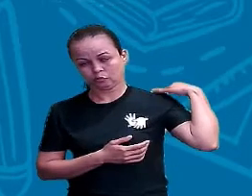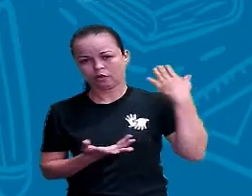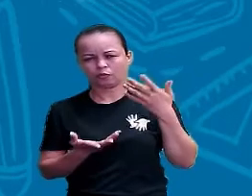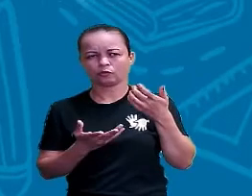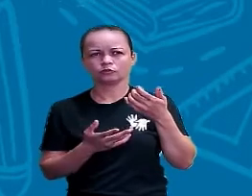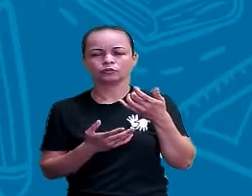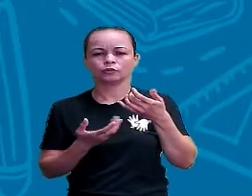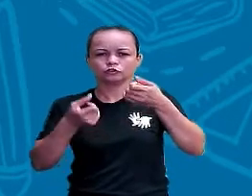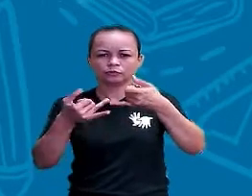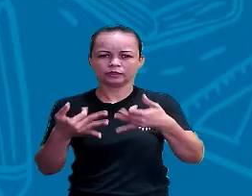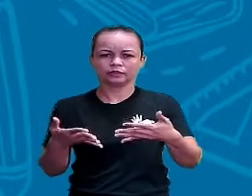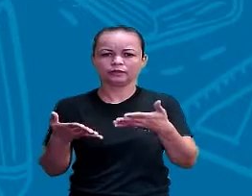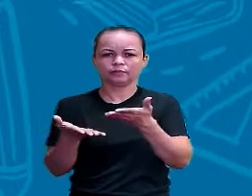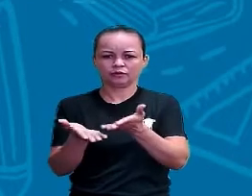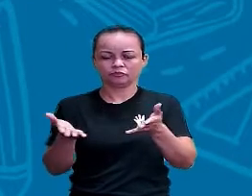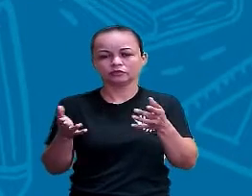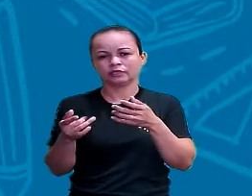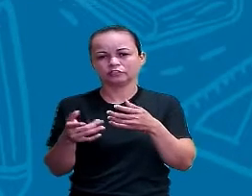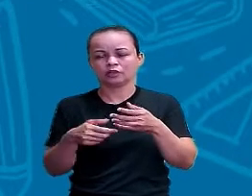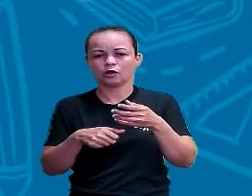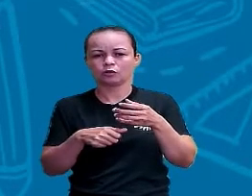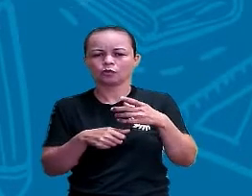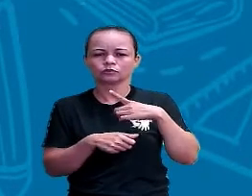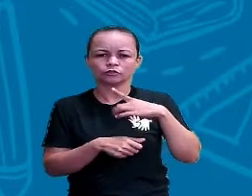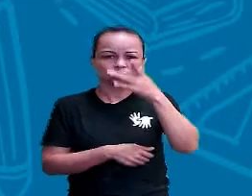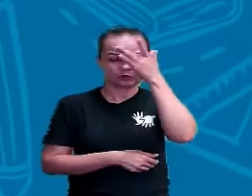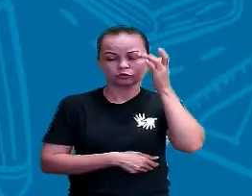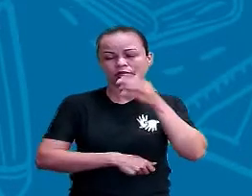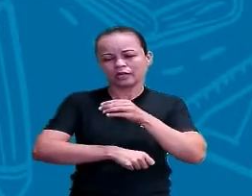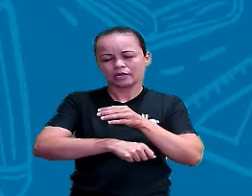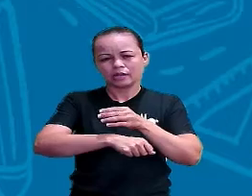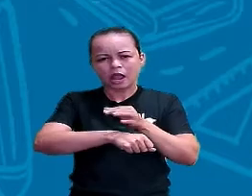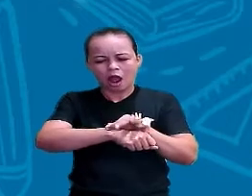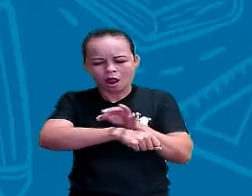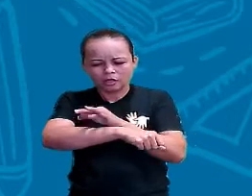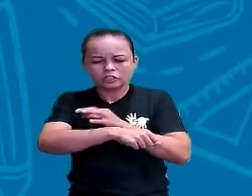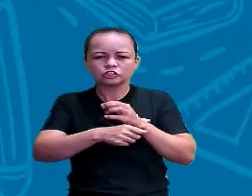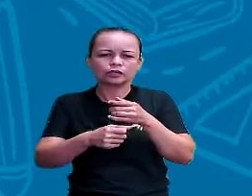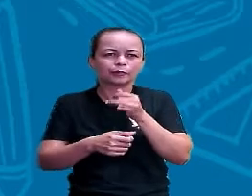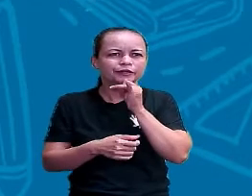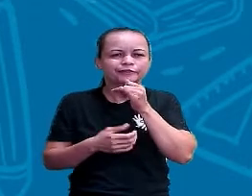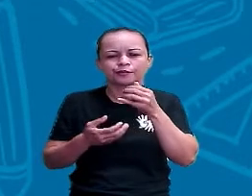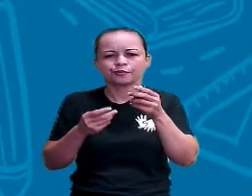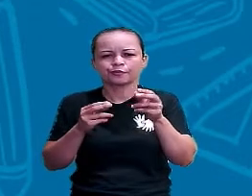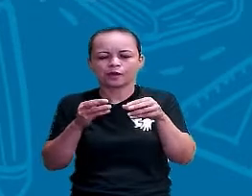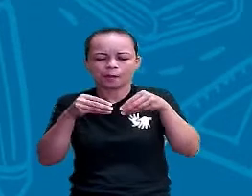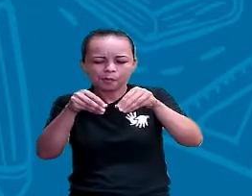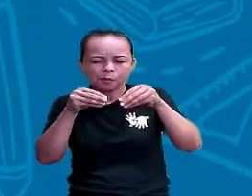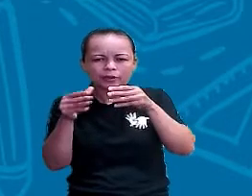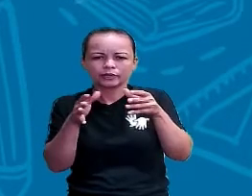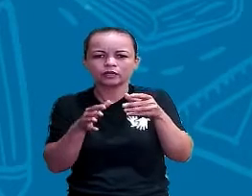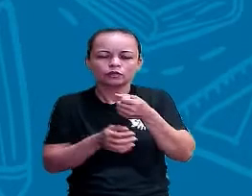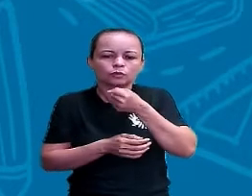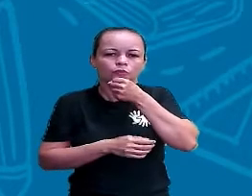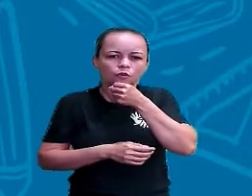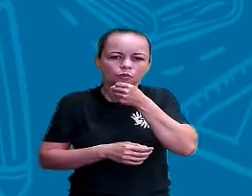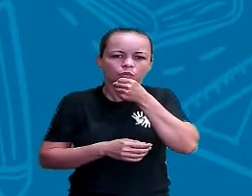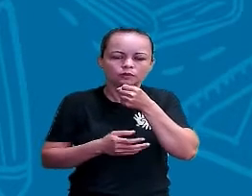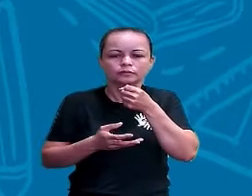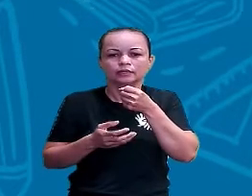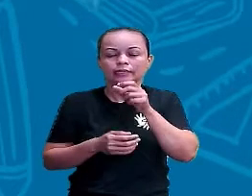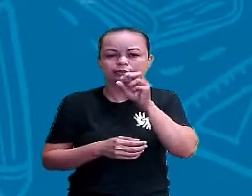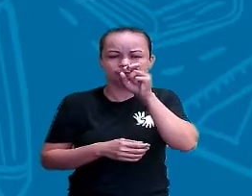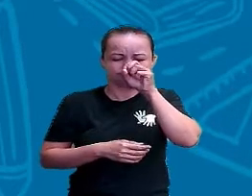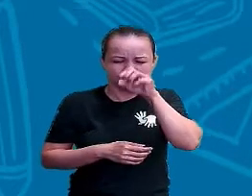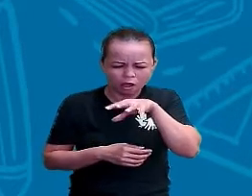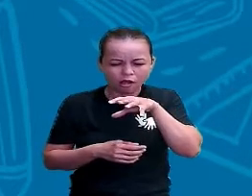rinite, alguma alergia, né, à poeira, por exemplo, e elas tossem, essa tosse, esse